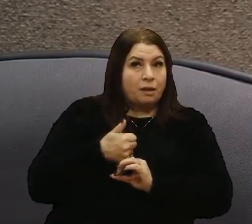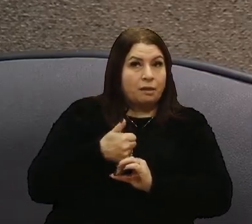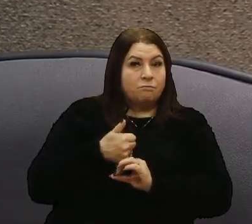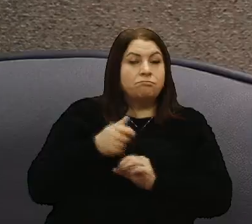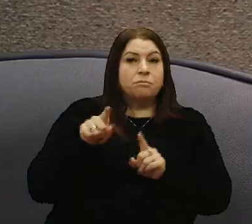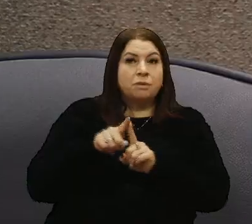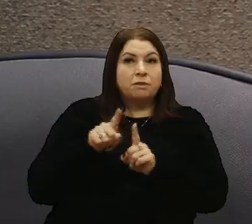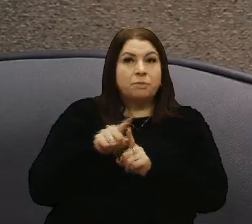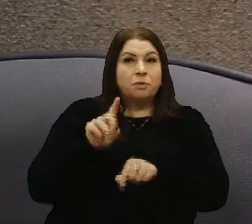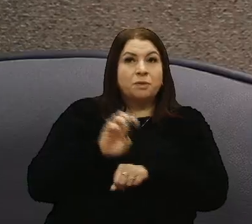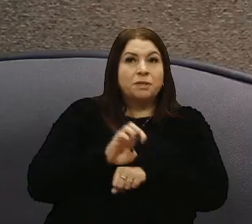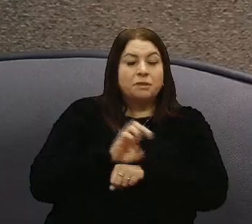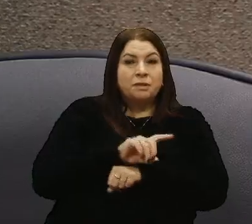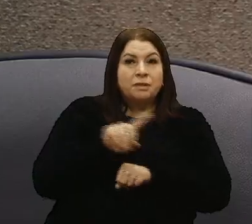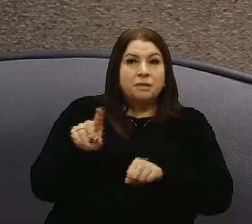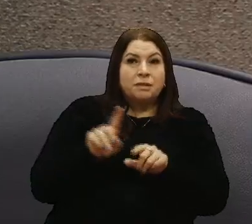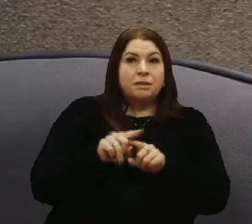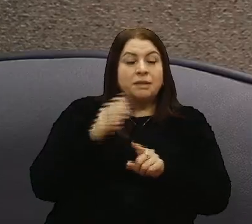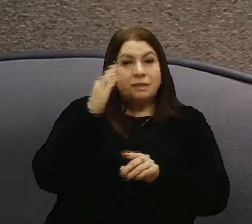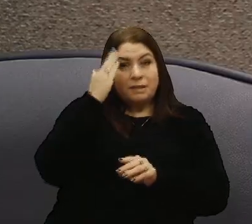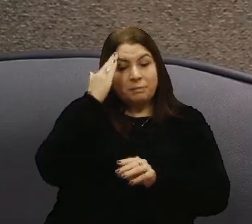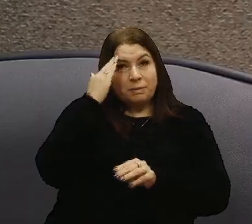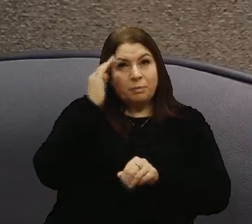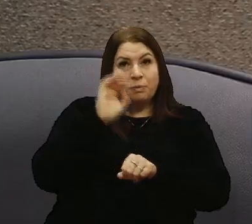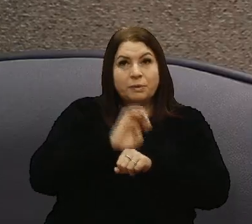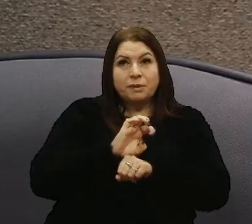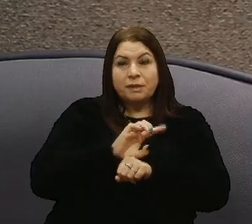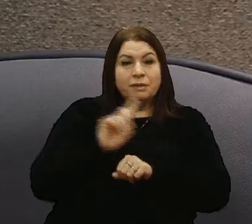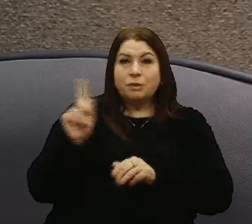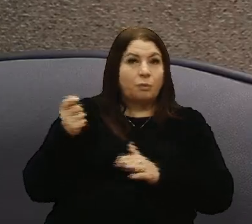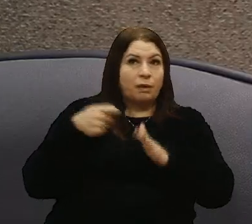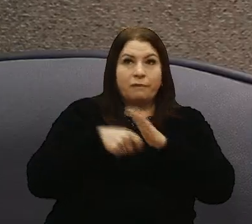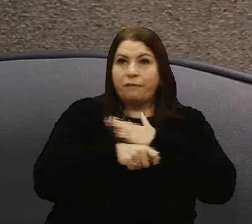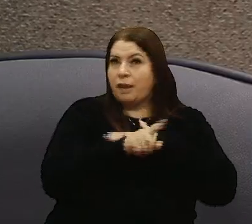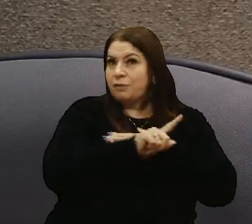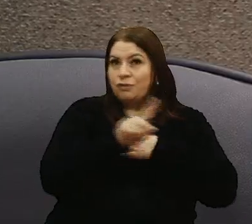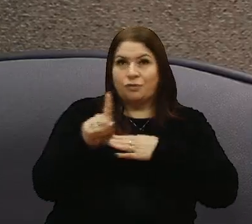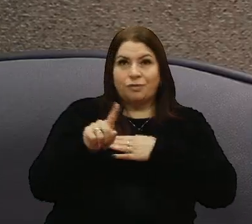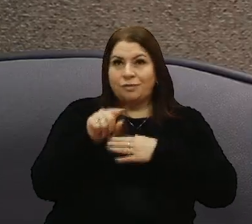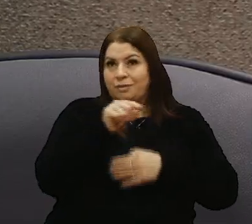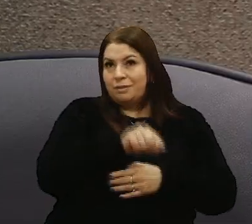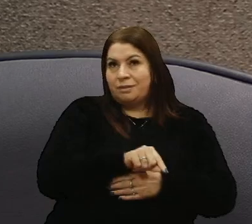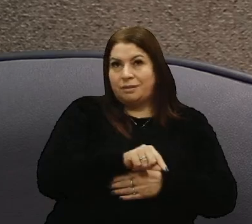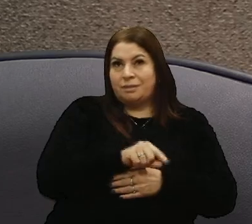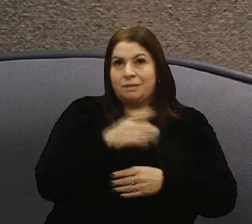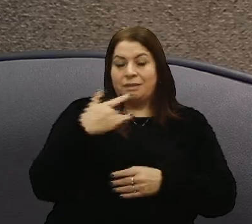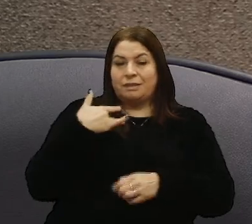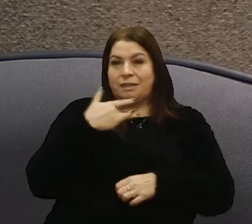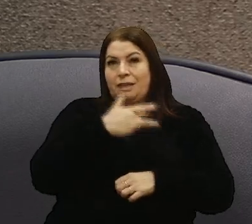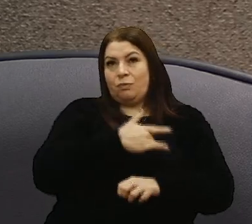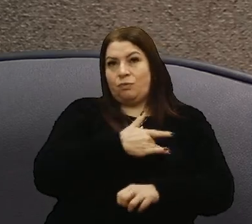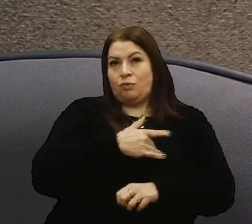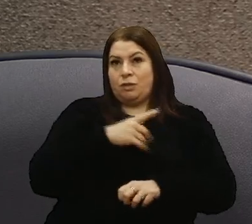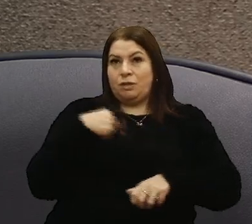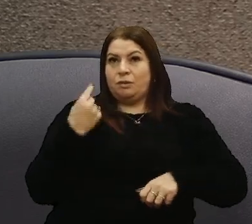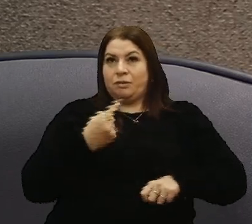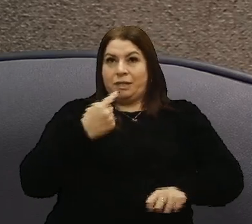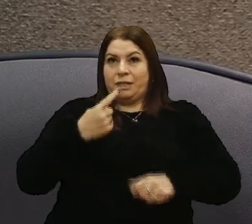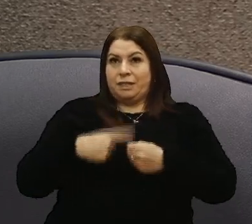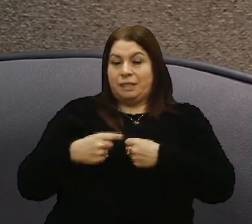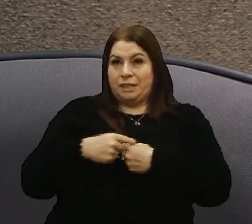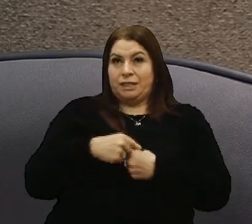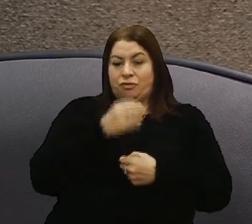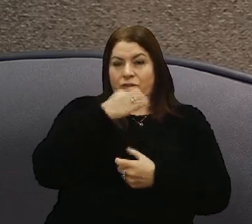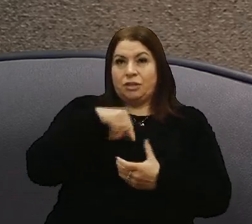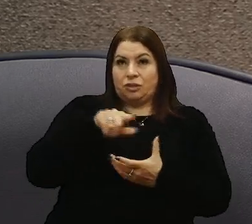a questão do Estado. E a gente sabendo que o Estado não investe quanto deveria investir na questão da saúde na nossa cidade de